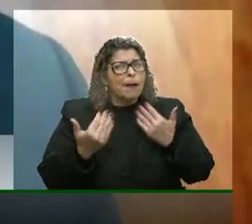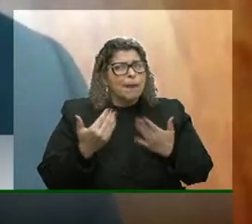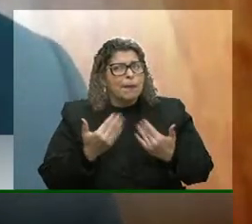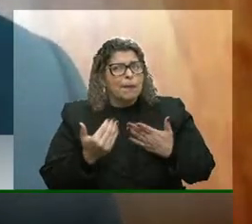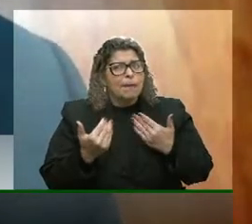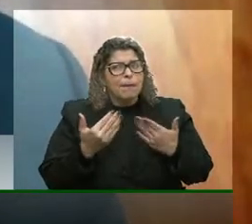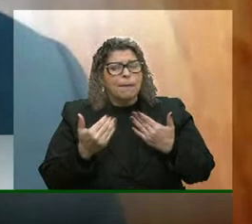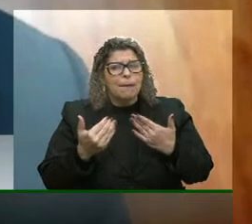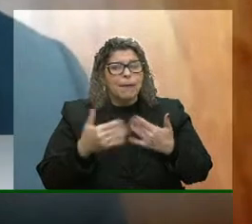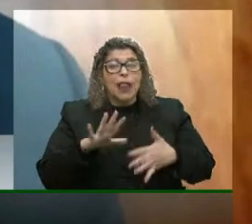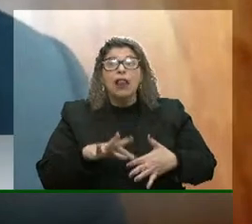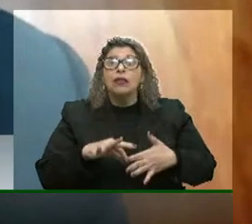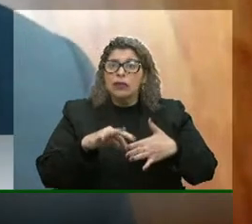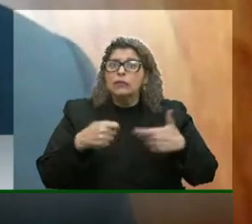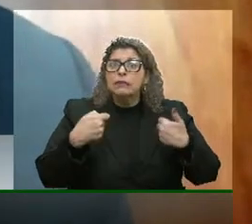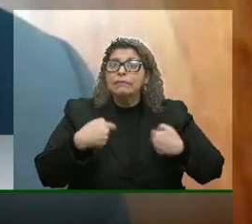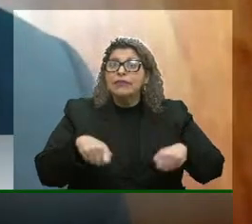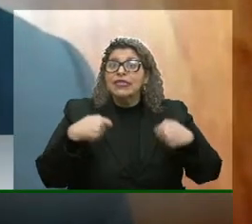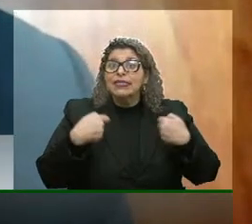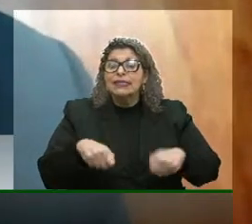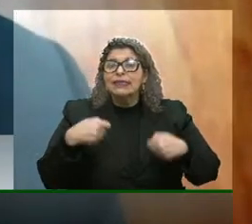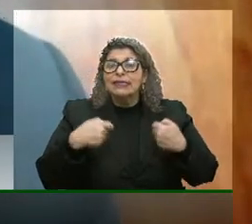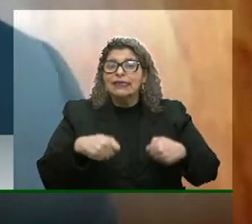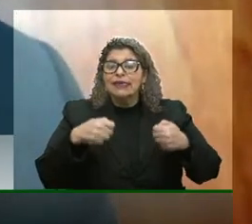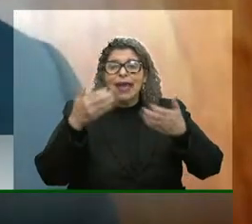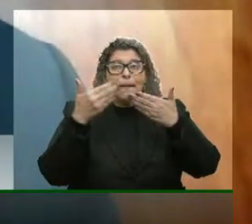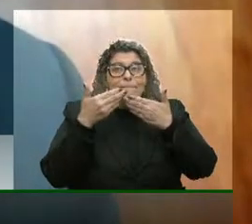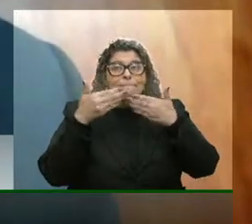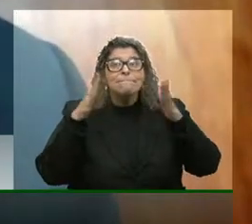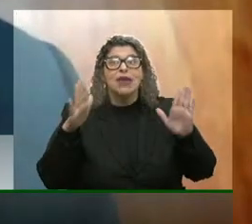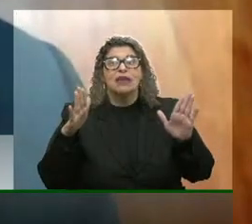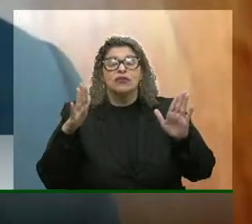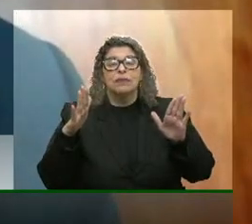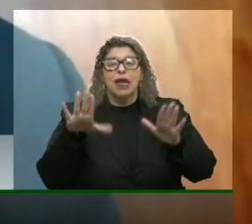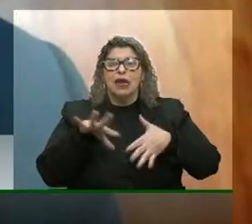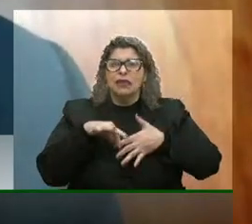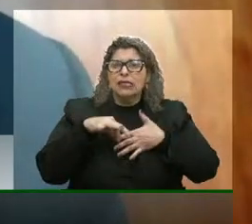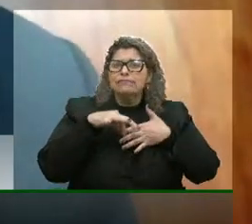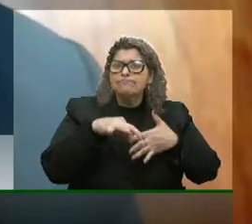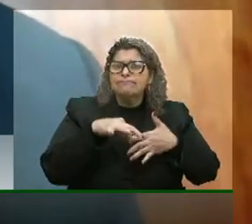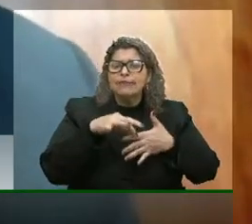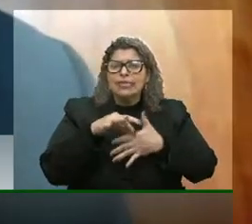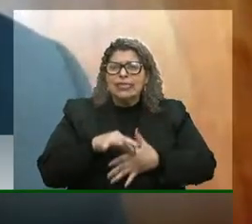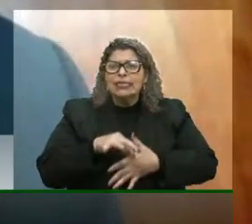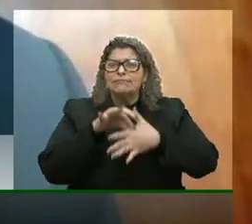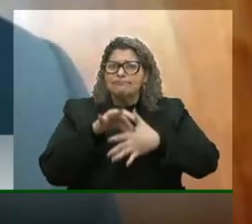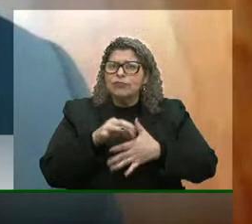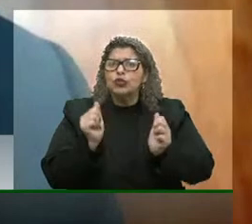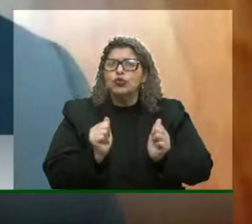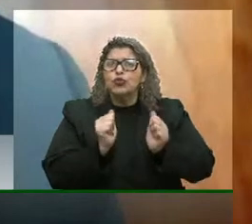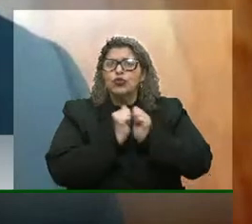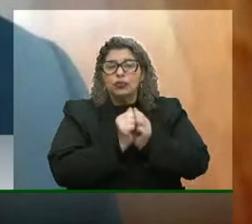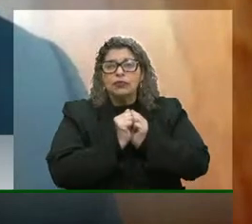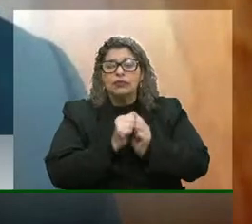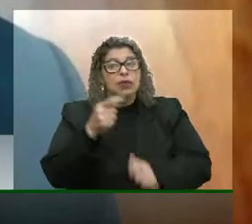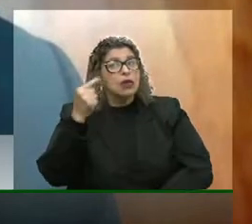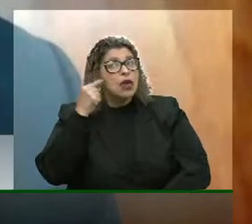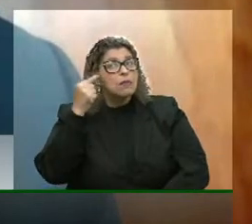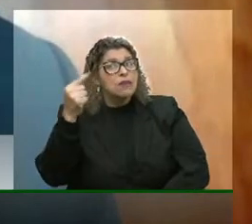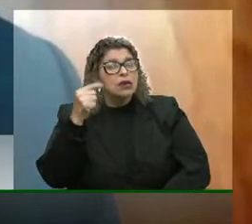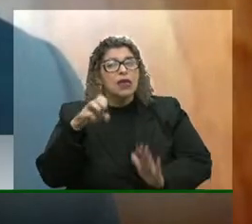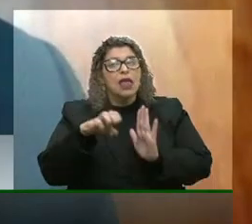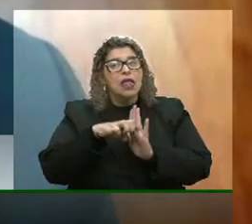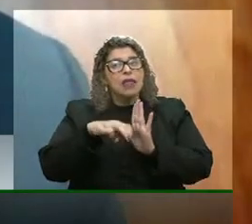esse papel, todos os deputados, mas especialmente o líder. O líder esteve conosco. E eu penso, Frederico, que essa emenda